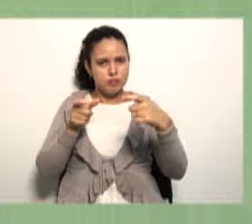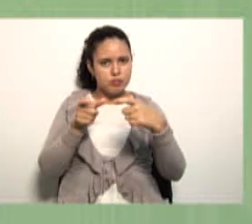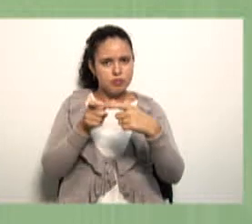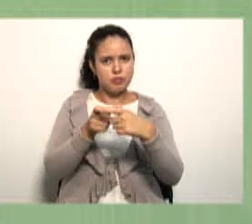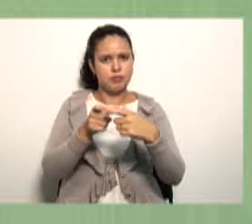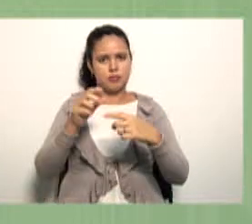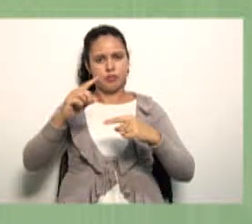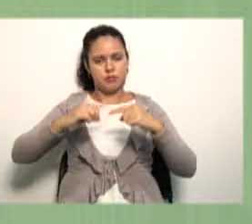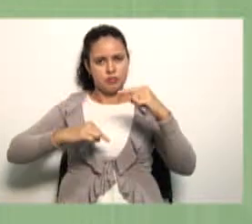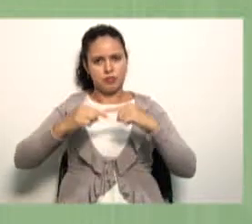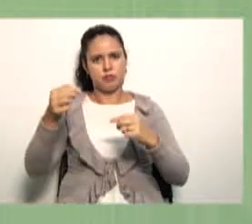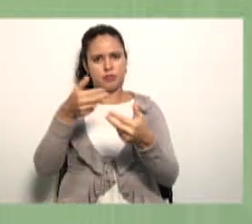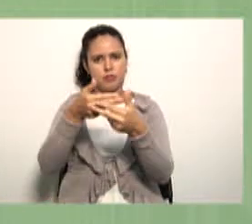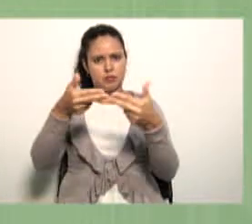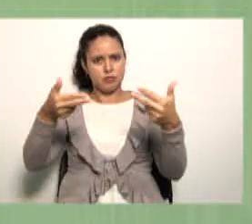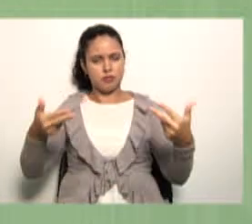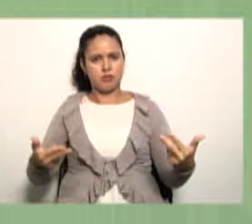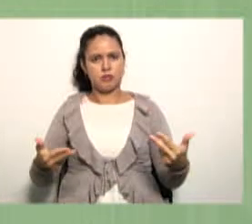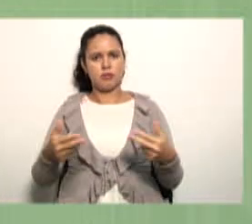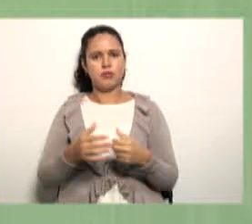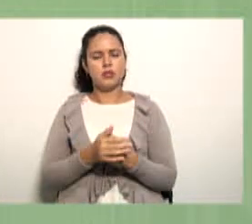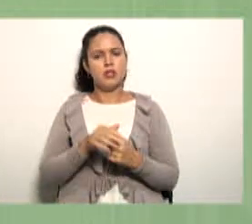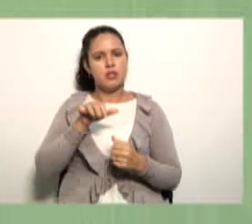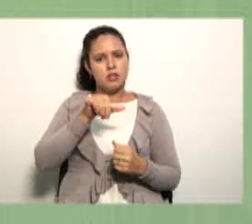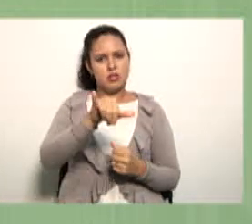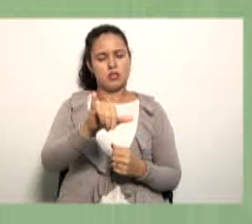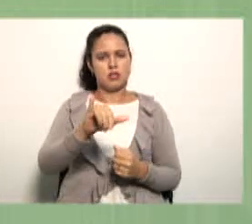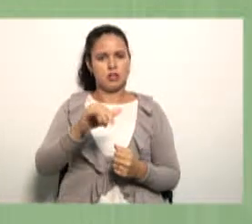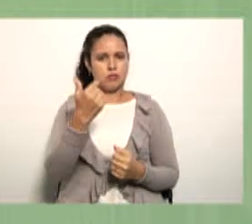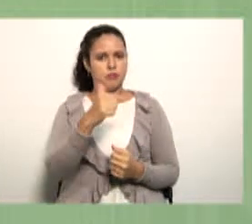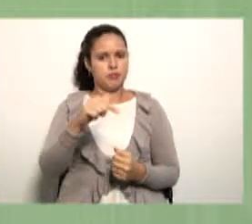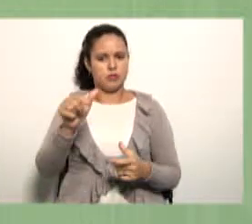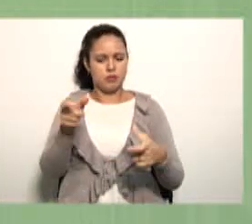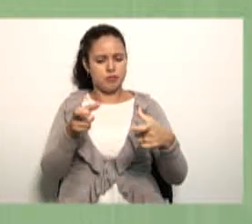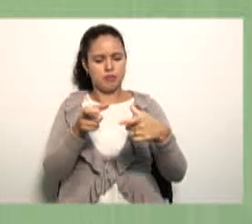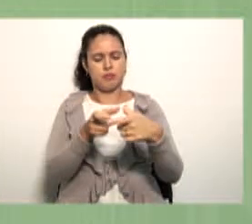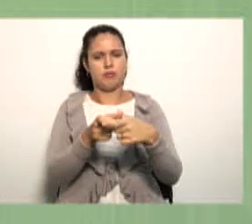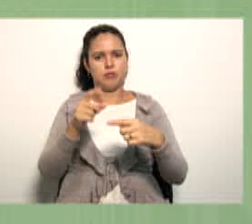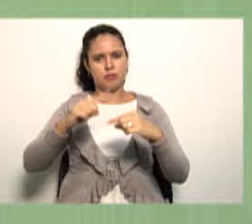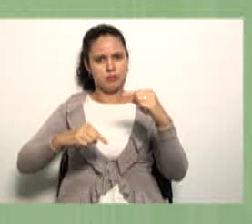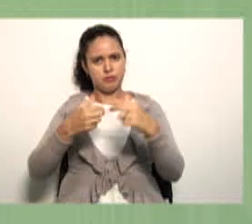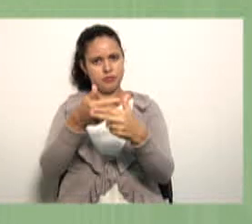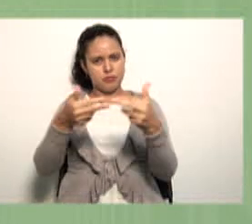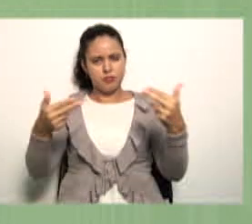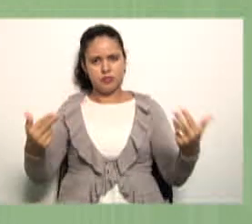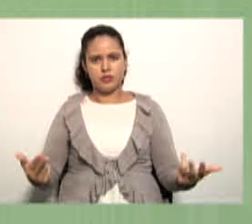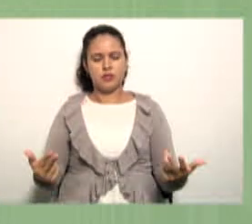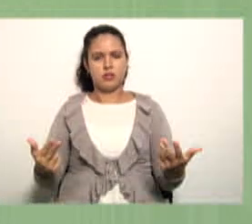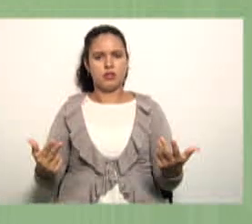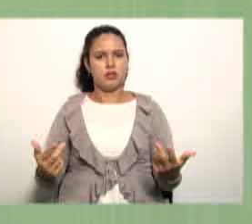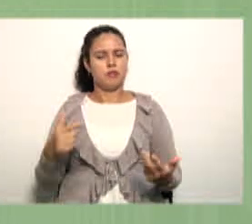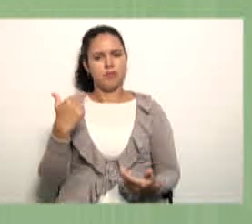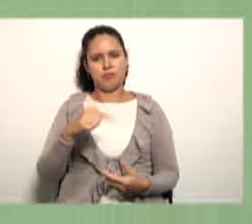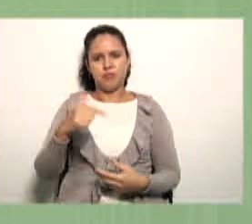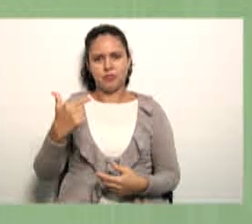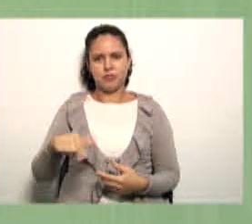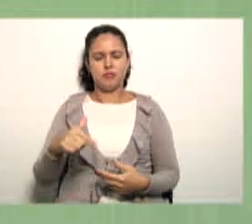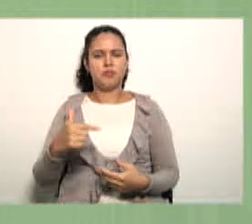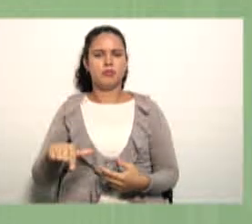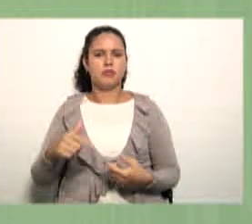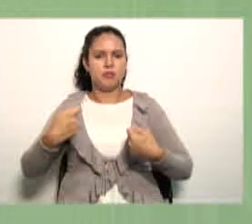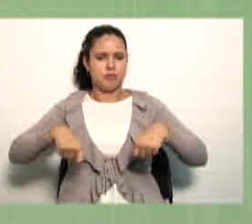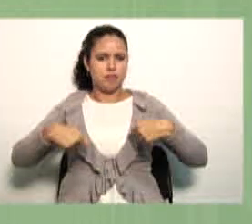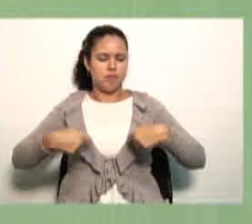recursos produtivos. Se não houvesse escassez de recursos produtivos, não haveria necessidade de se